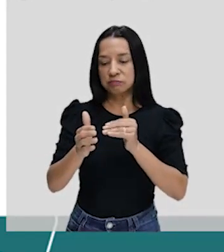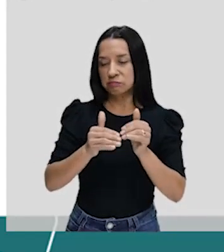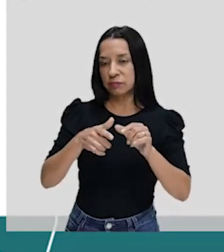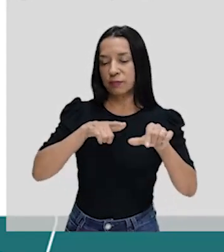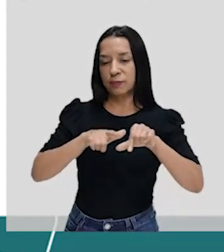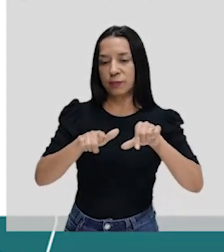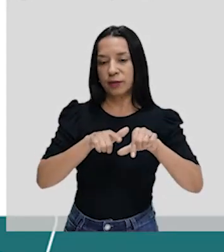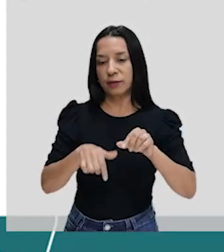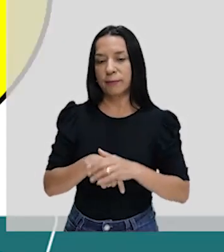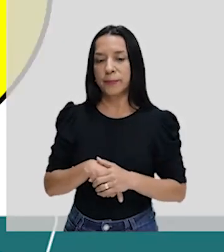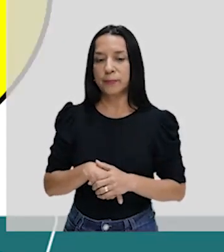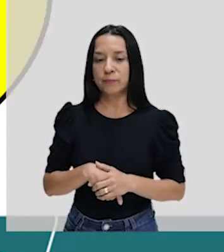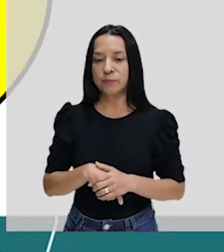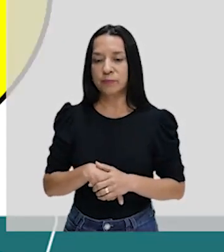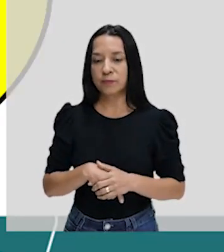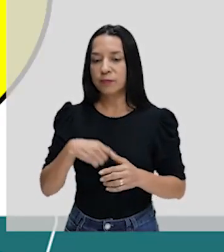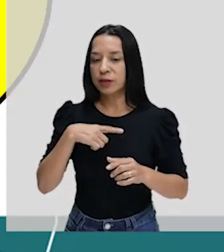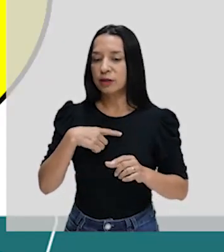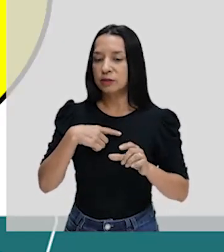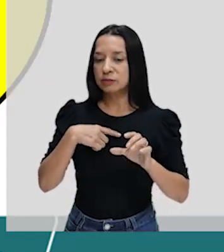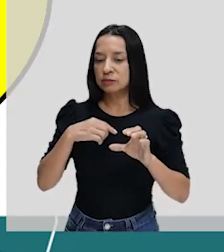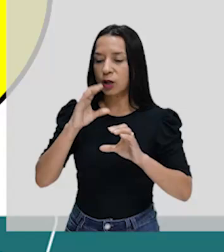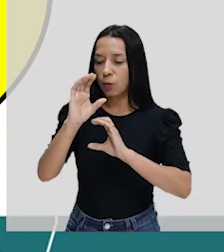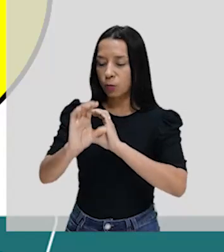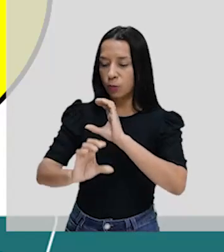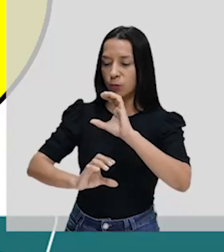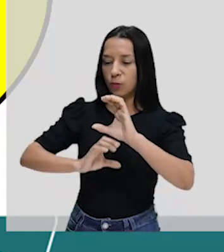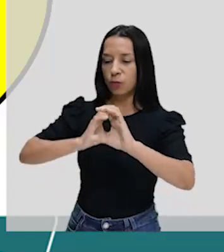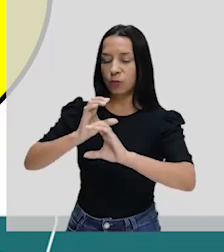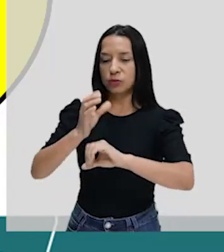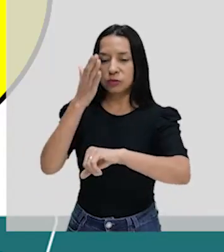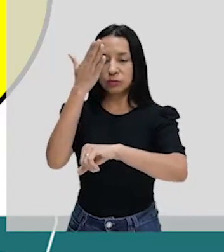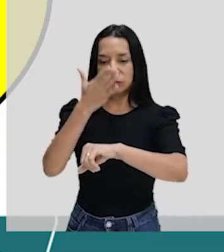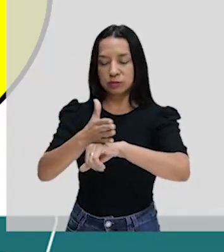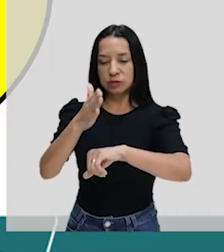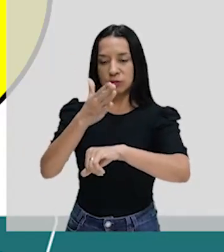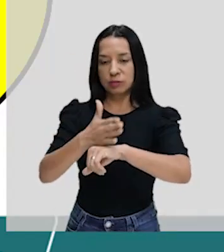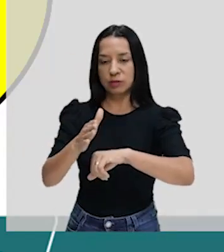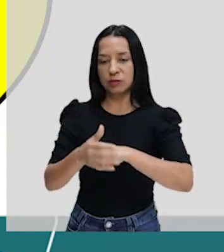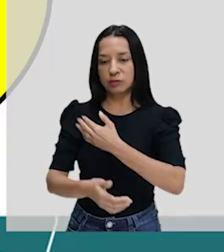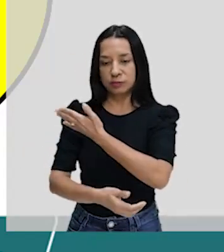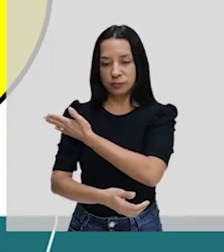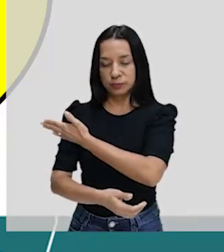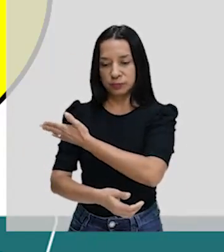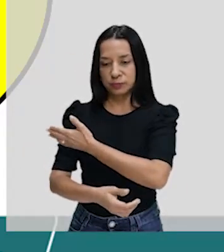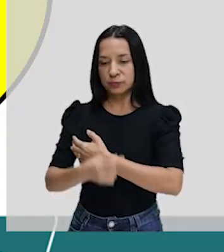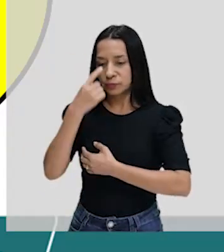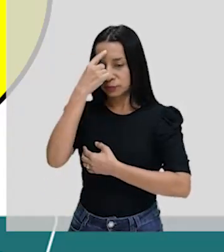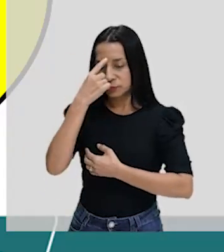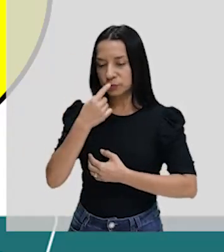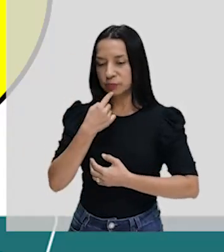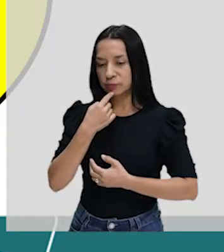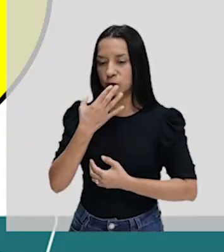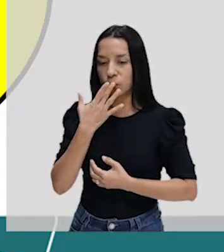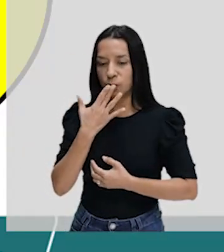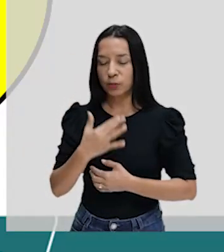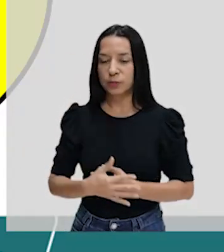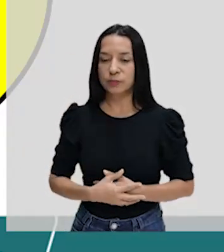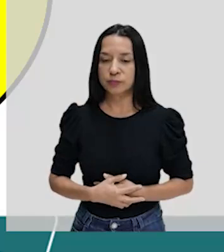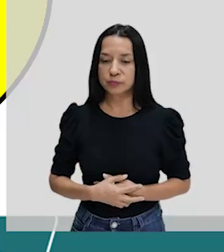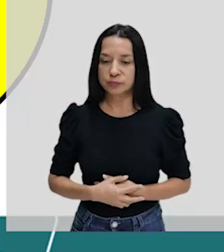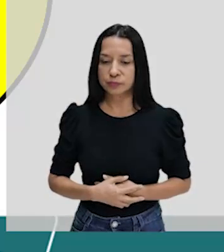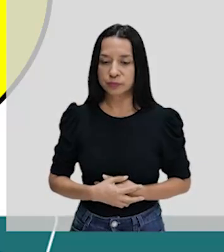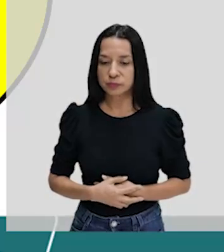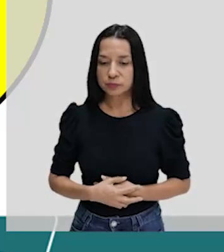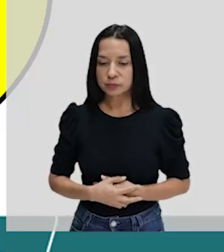Aí existem esses ciclos de treinamento, ó, que é o macrociclo, o mesociclo,